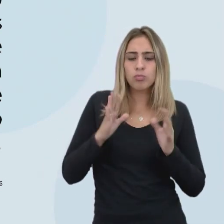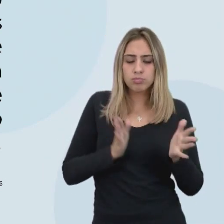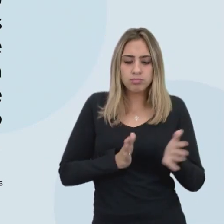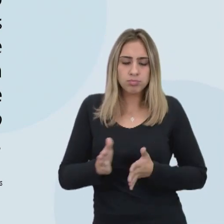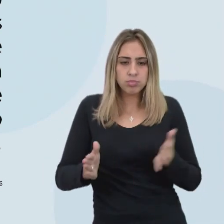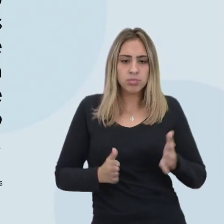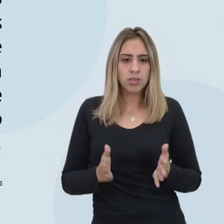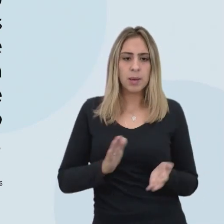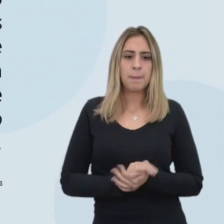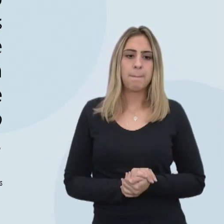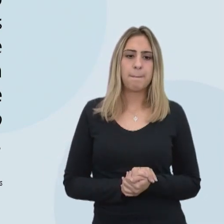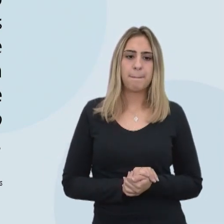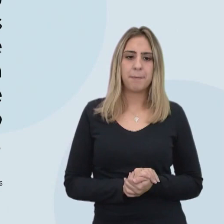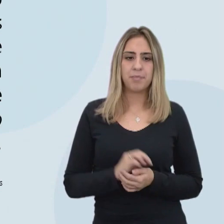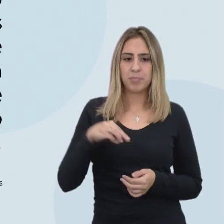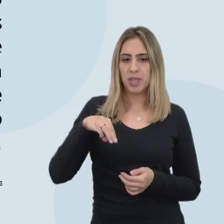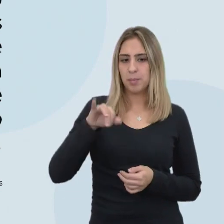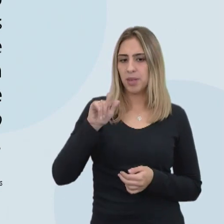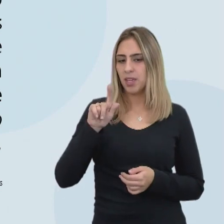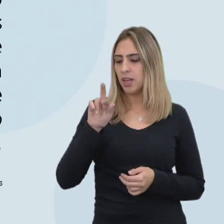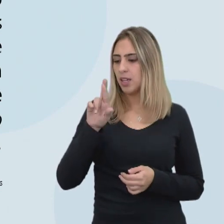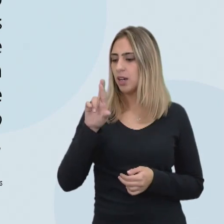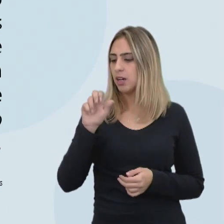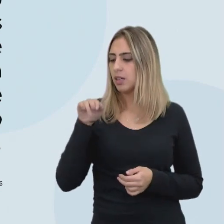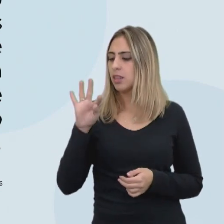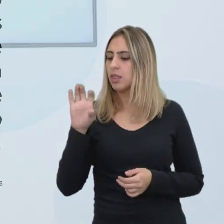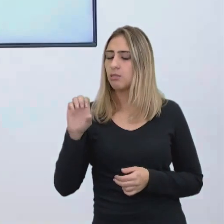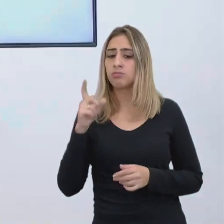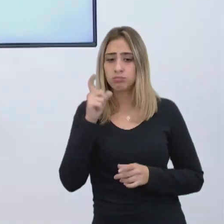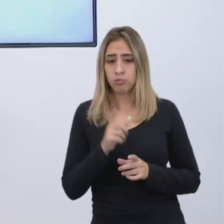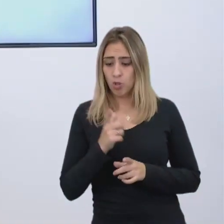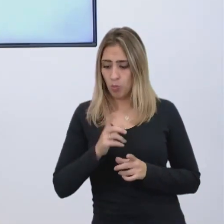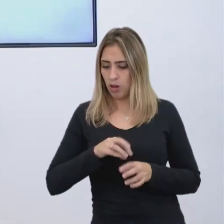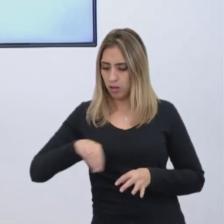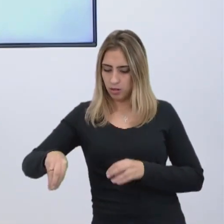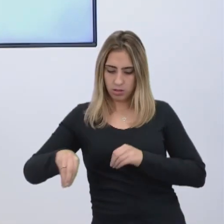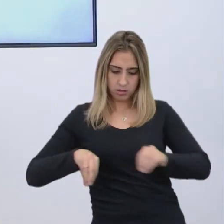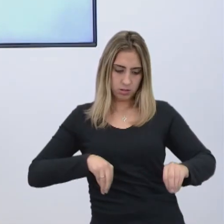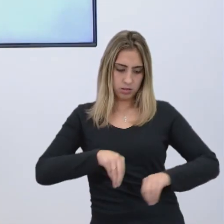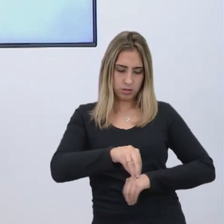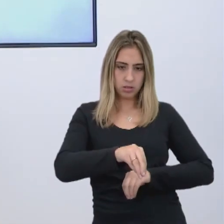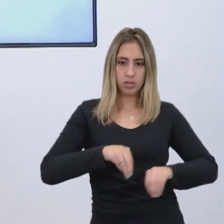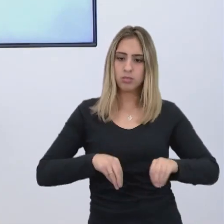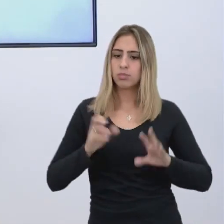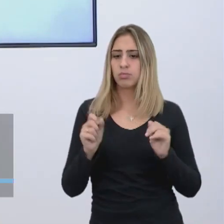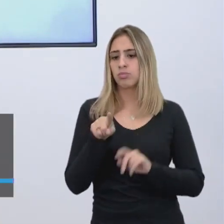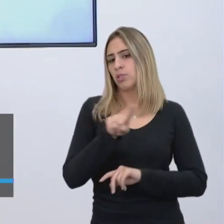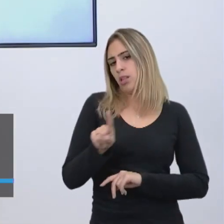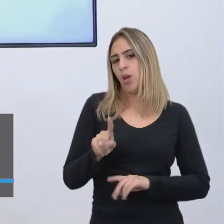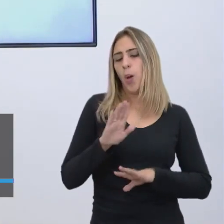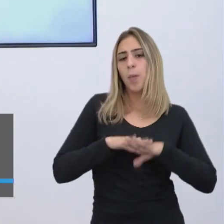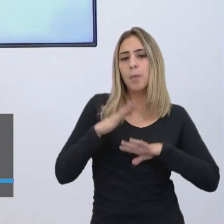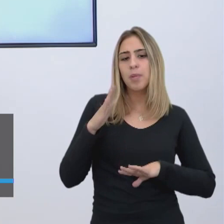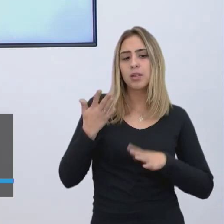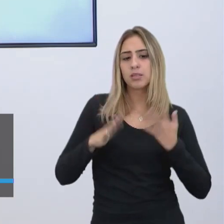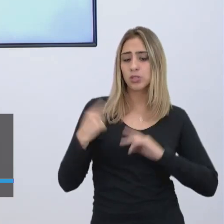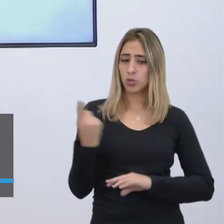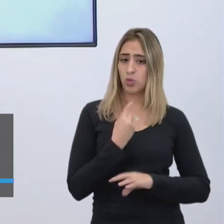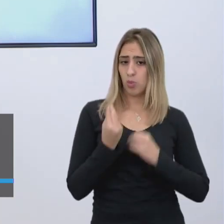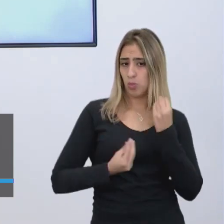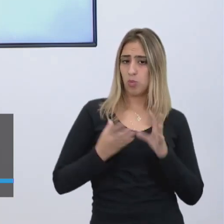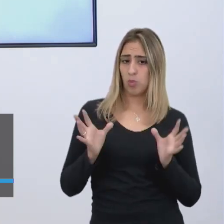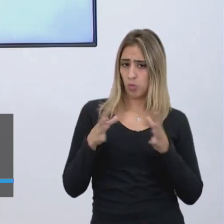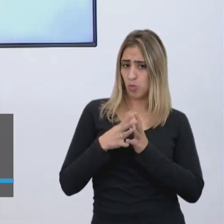sujeito migrante, esse sujeito que acaba indo de um lugar para o outro, pode ser que você não. Mas nós, enquanto grupo